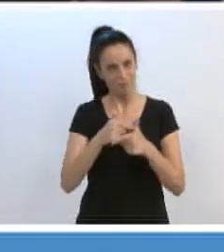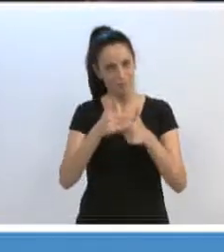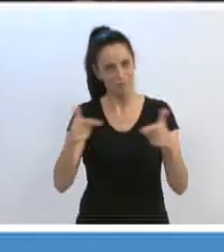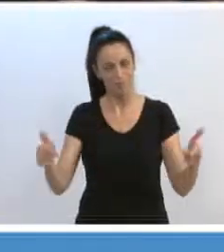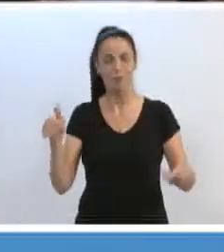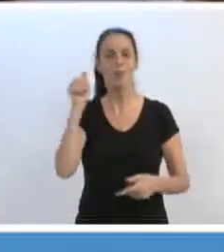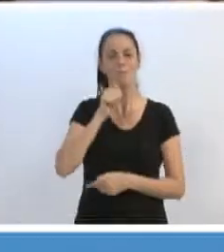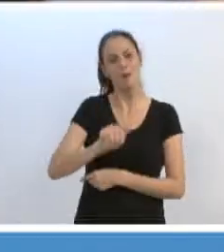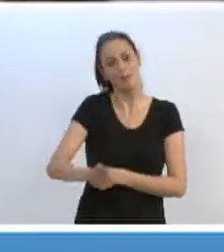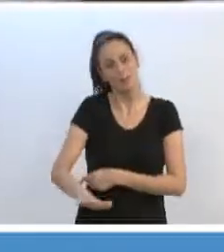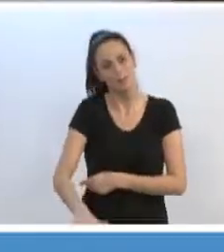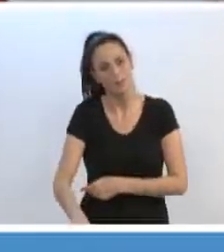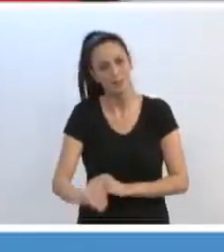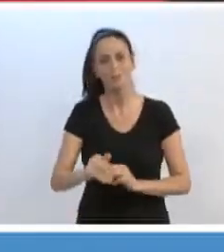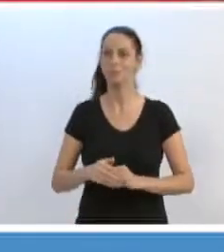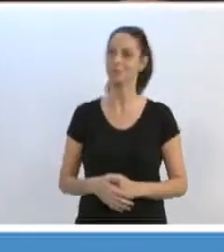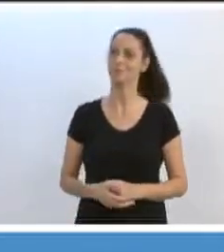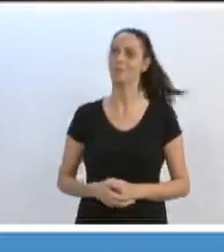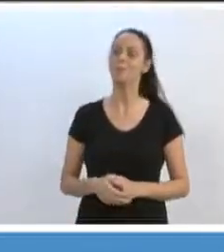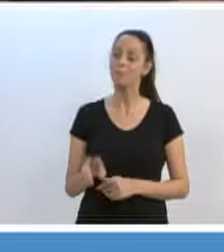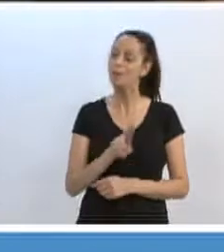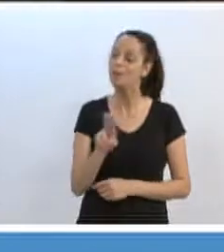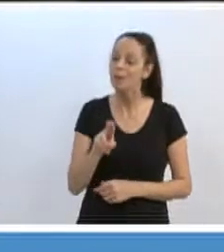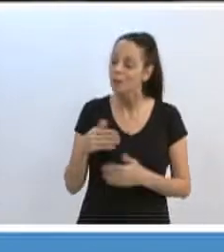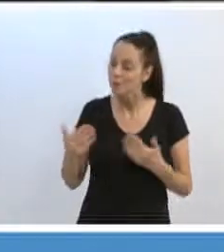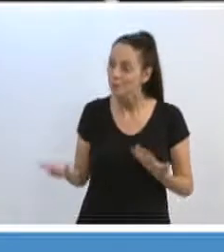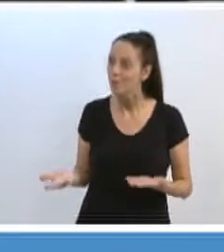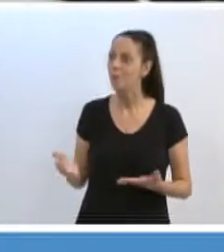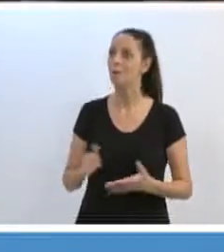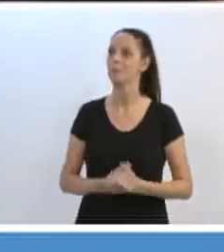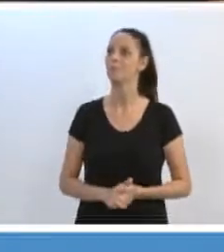menina. Como é que é teu nome, querida?